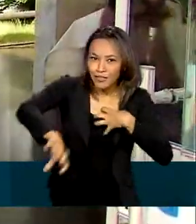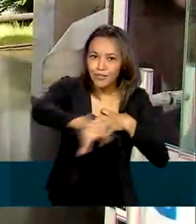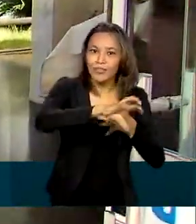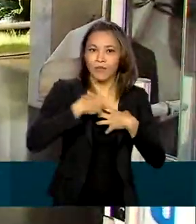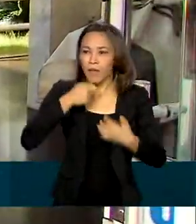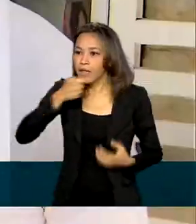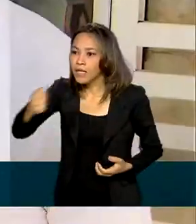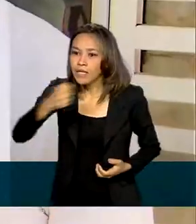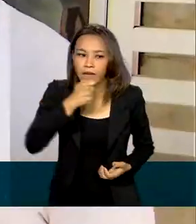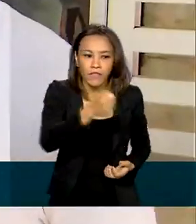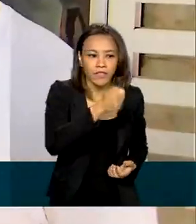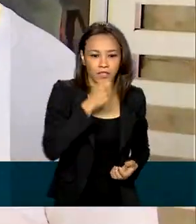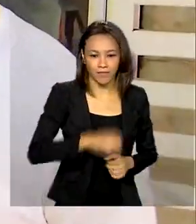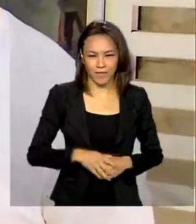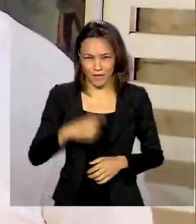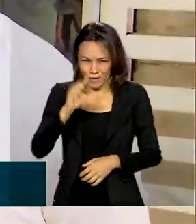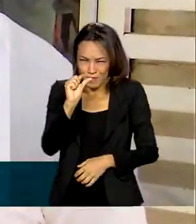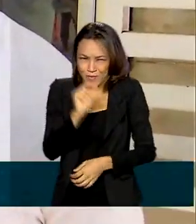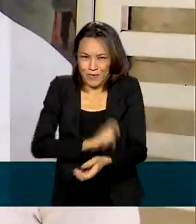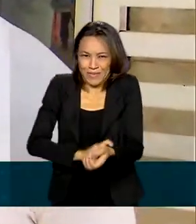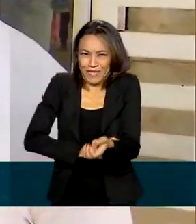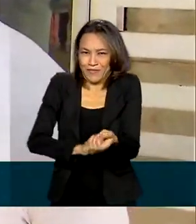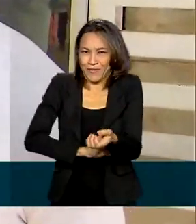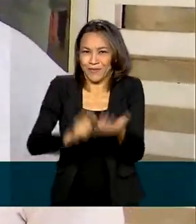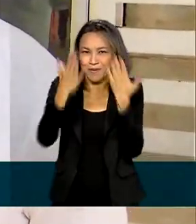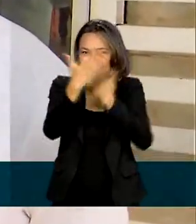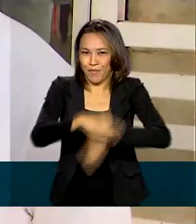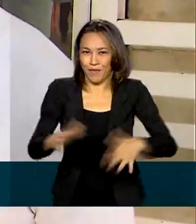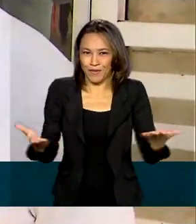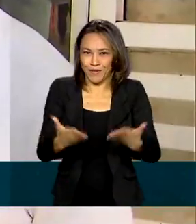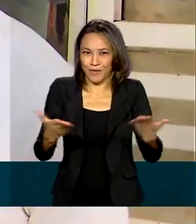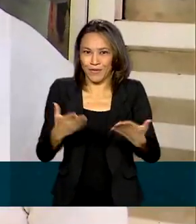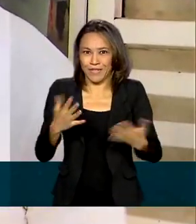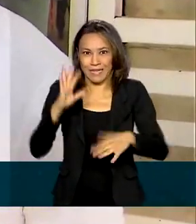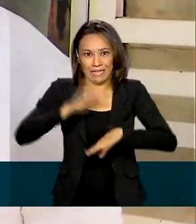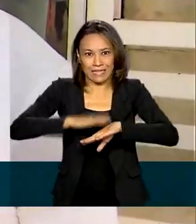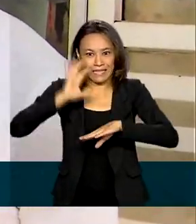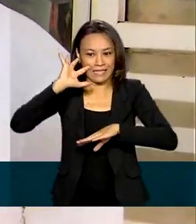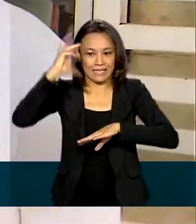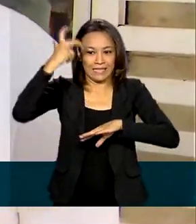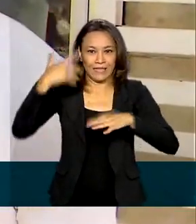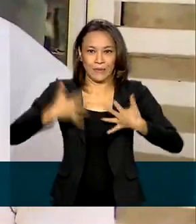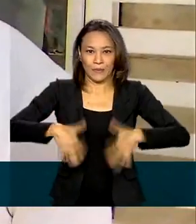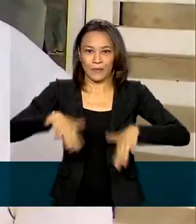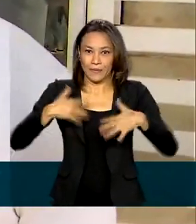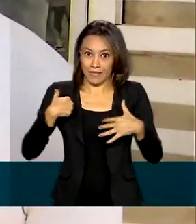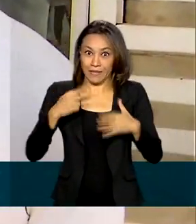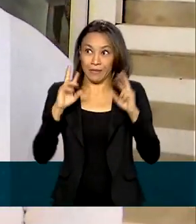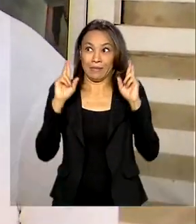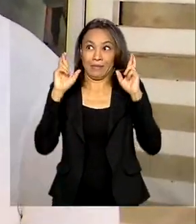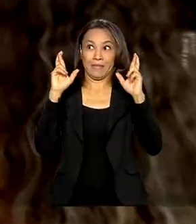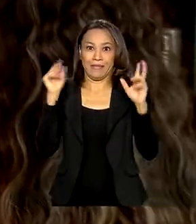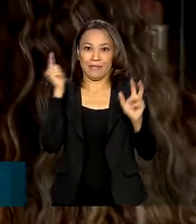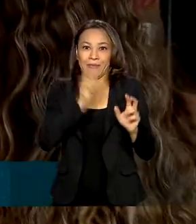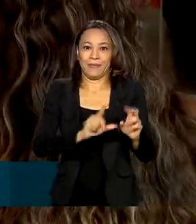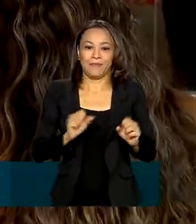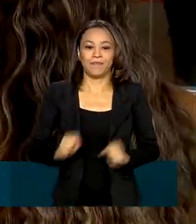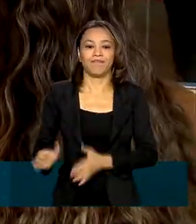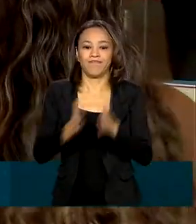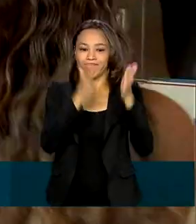entrevistados nervoso para prova de hoje que é muito decisiva e espero que dê tudo certo